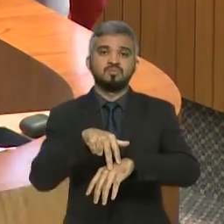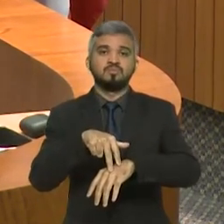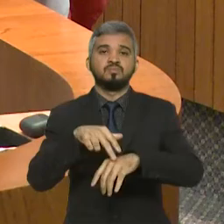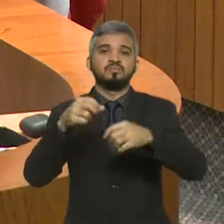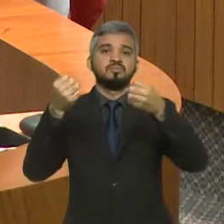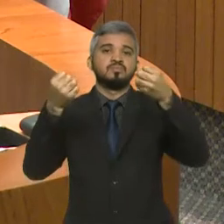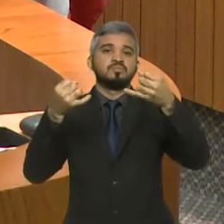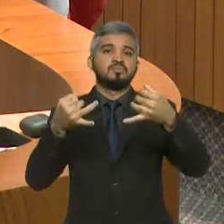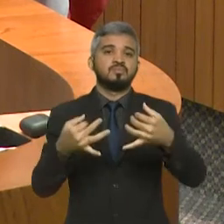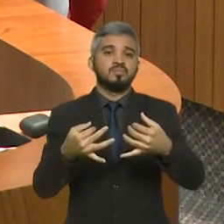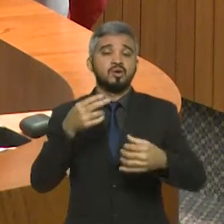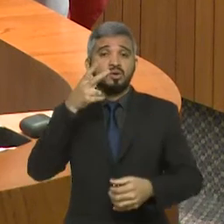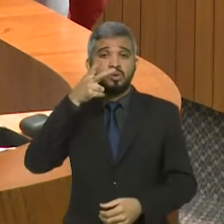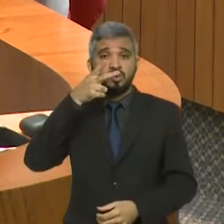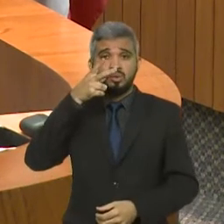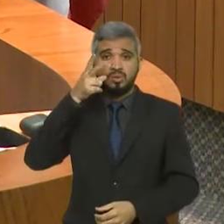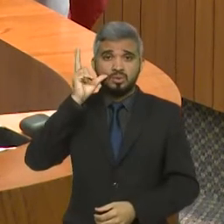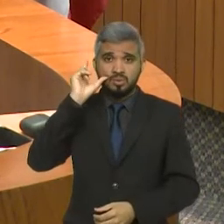de ontem, nós fizemos